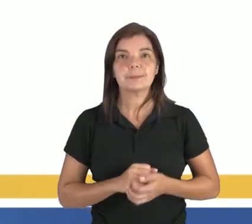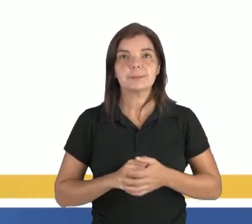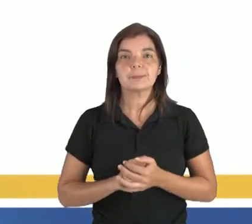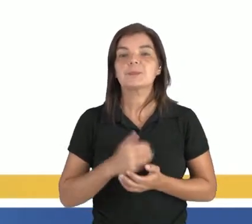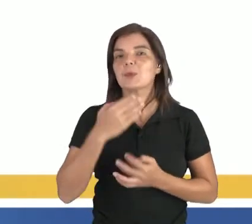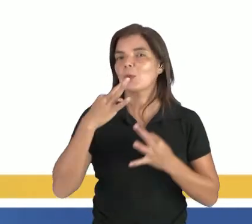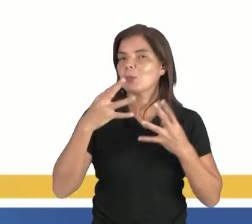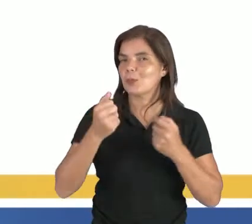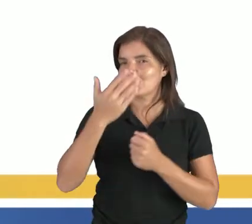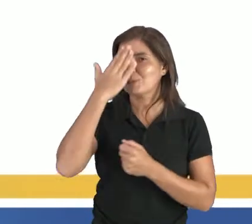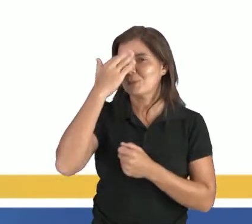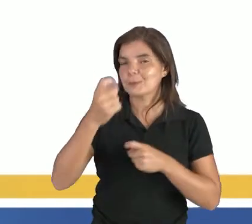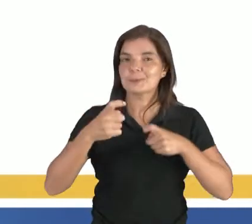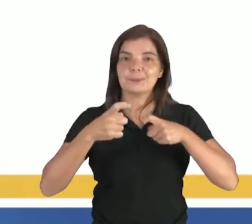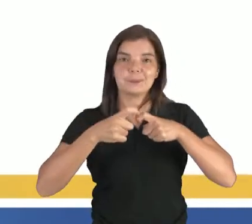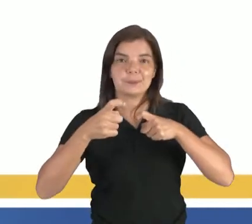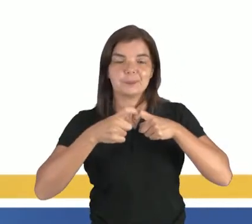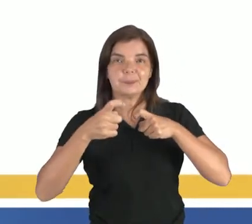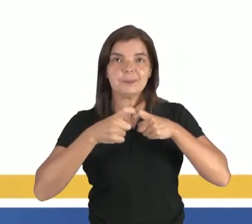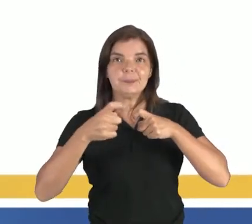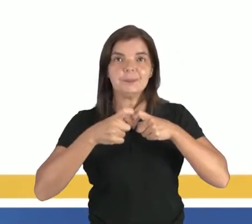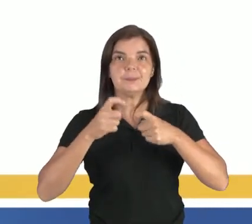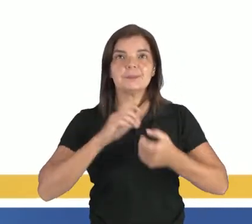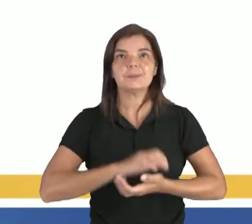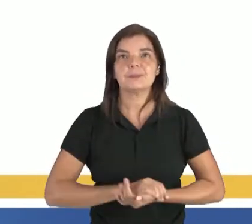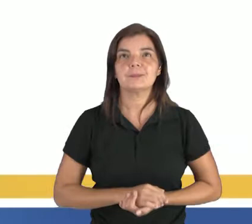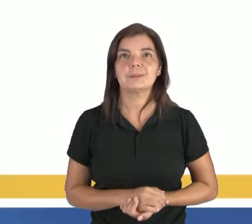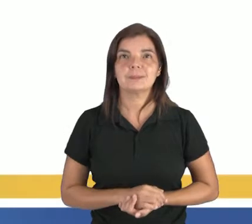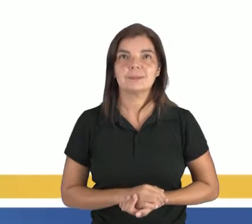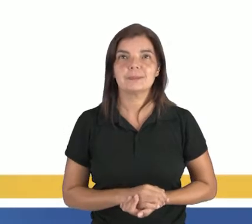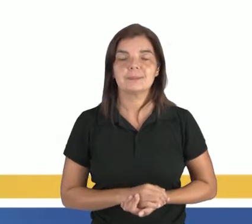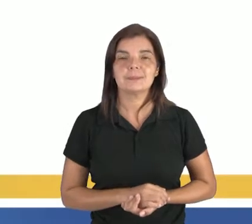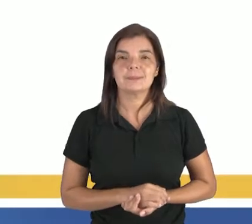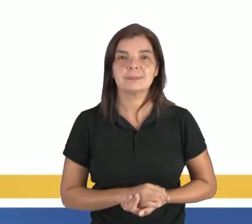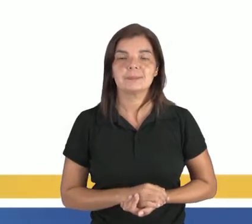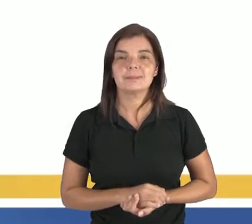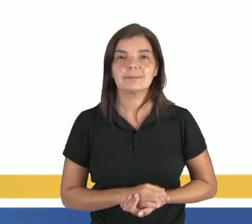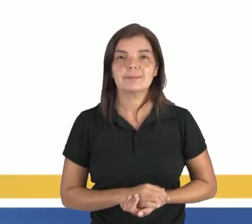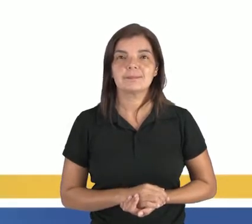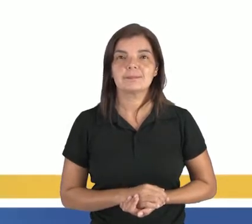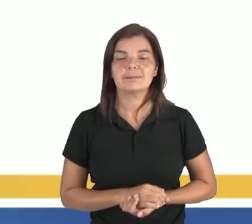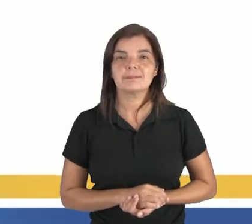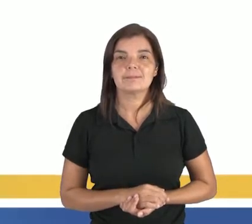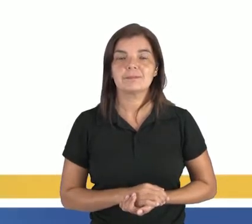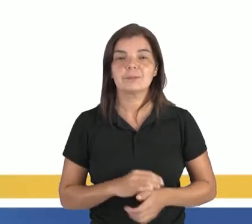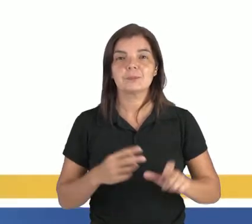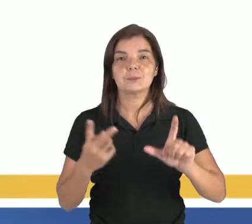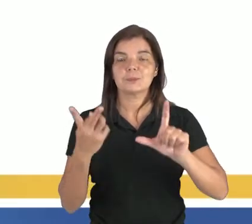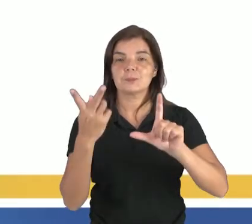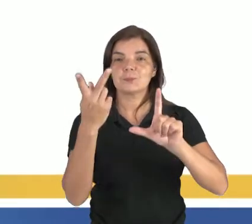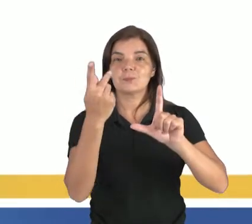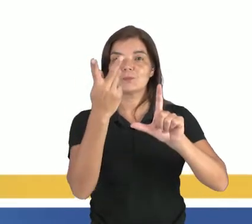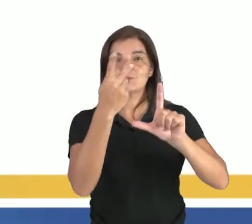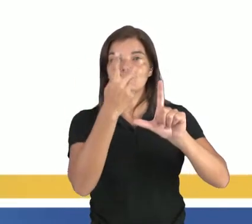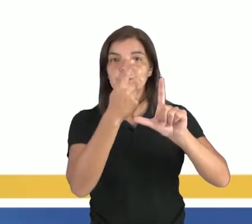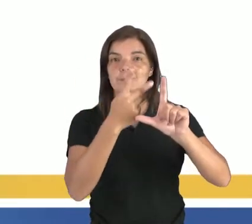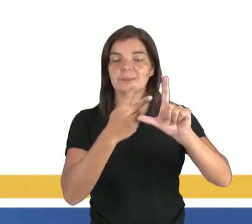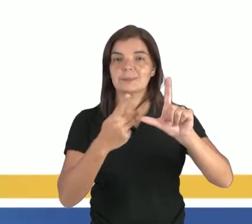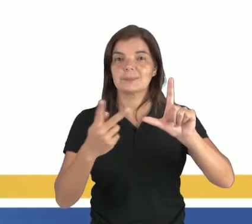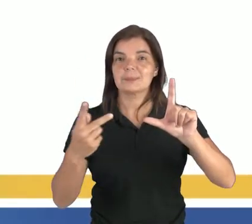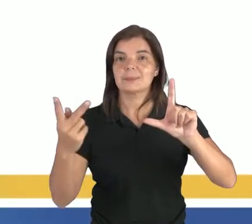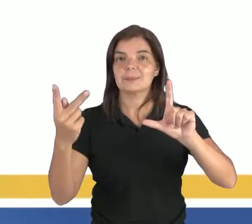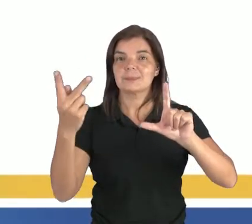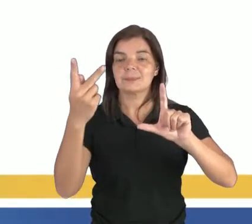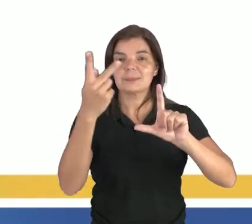todo mundo sabe, né? Doutor, médico, artists, aí no caso está no plural, né?